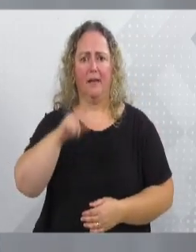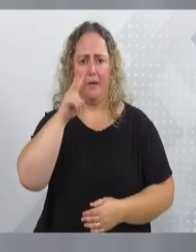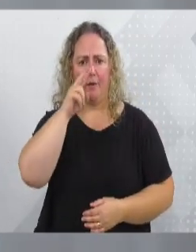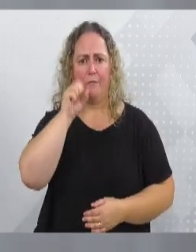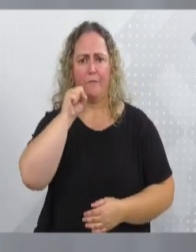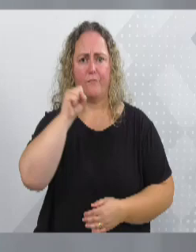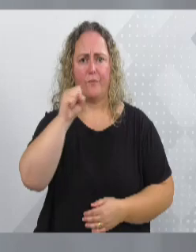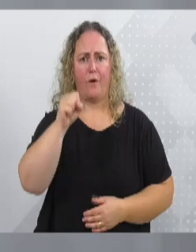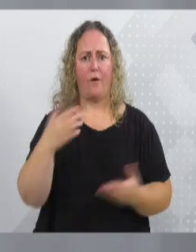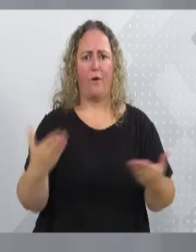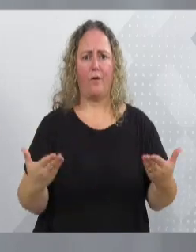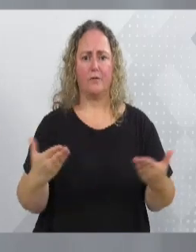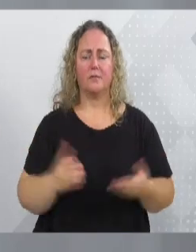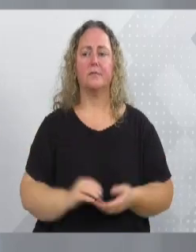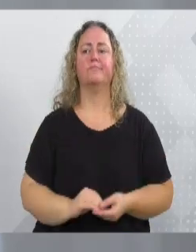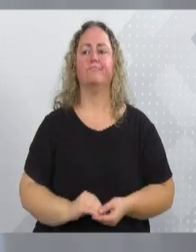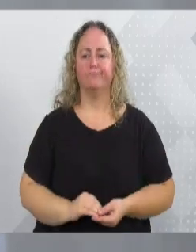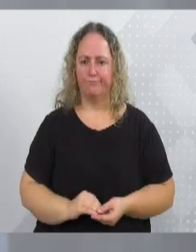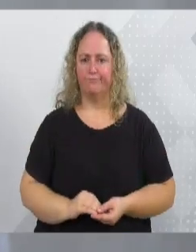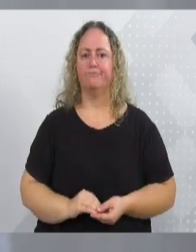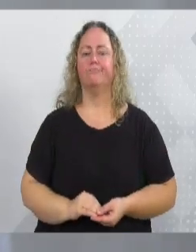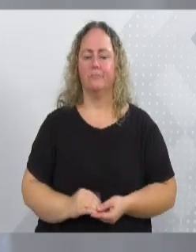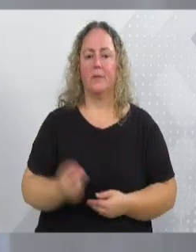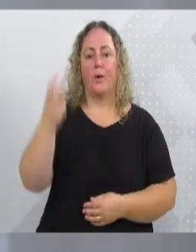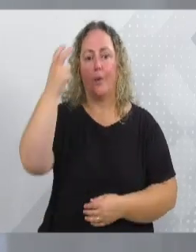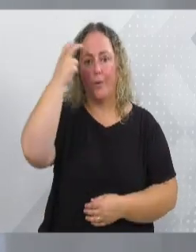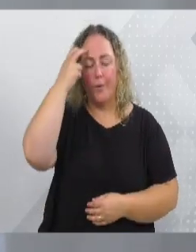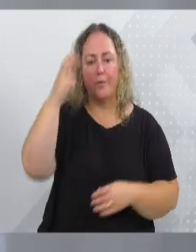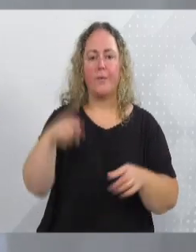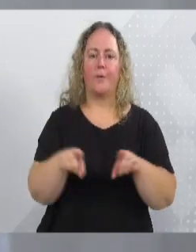forte, enraizado, inclusive culturalmente, vereador Tuca.